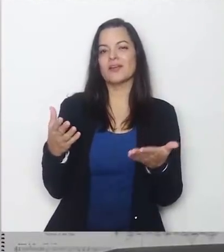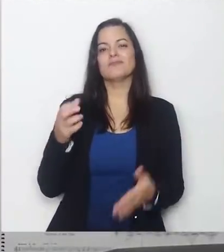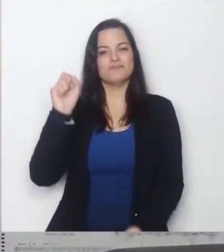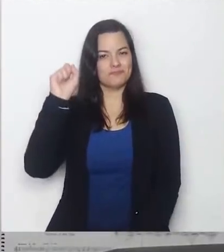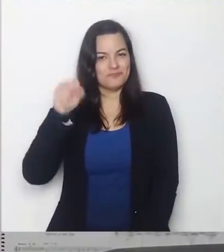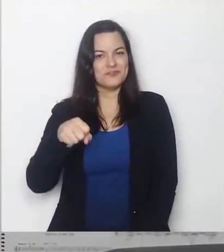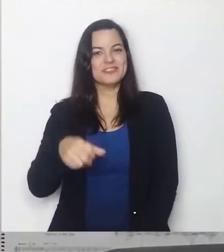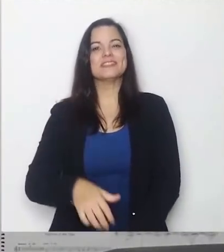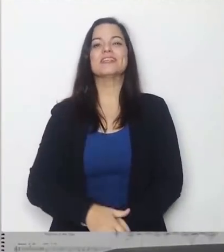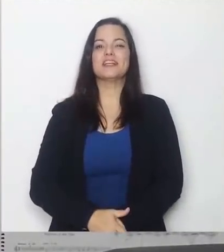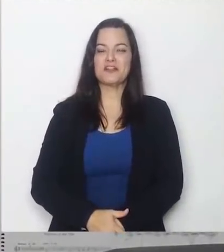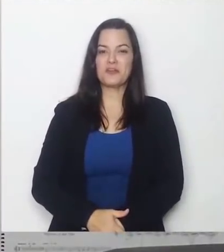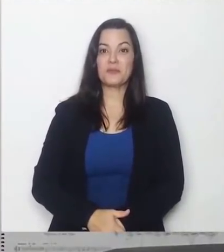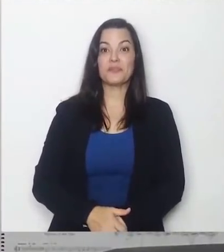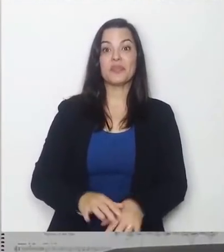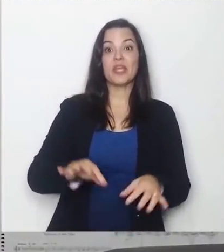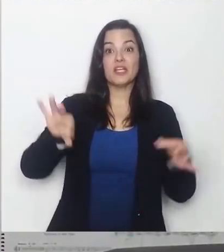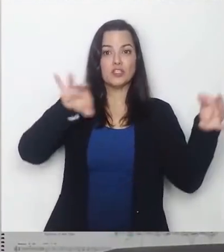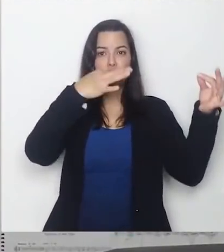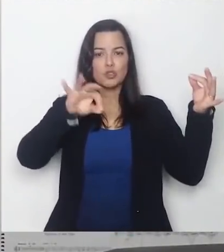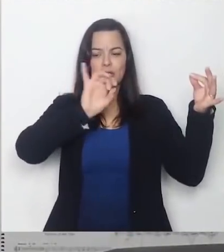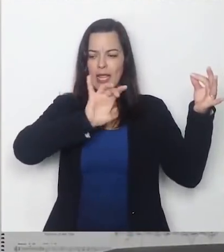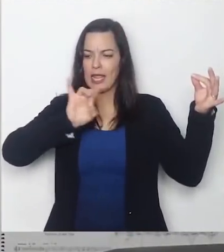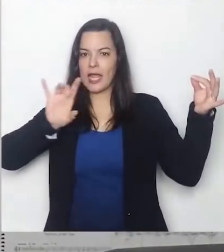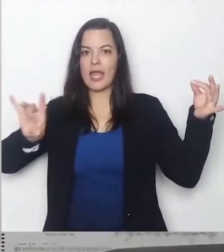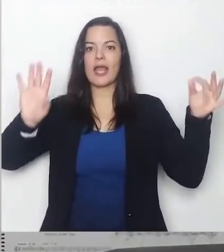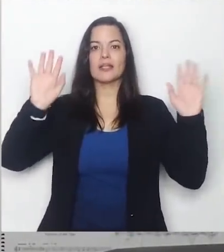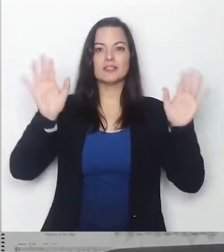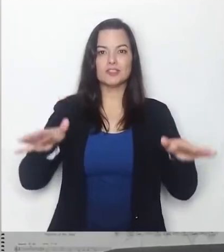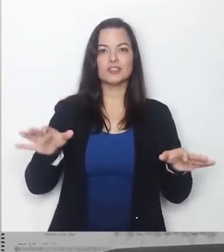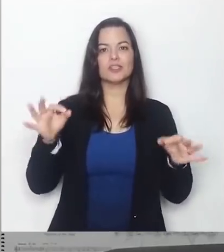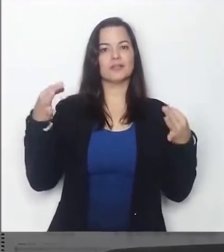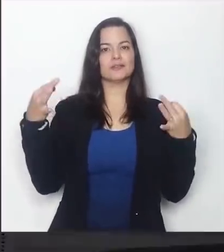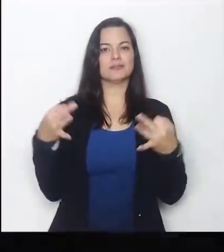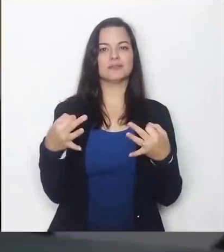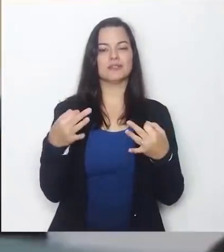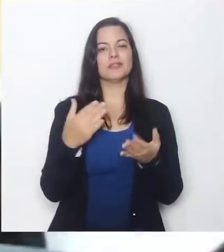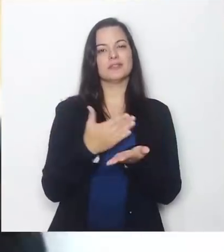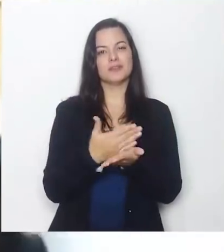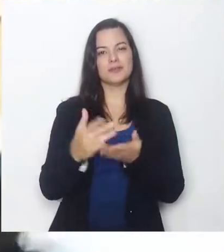Agora sim, instrumentos aquecidos, o ensaio vai começar.